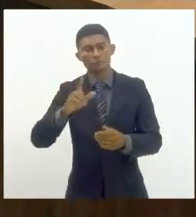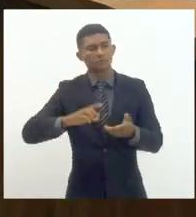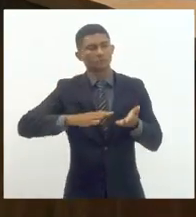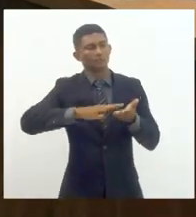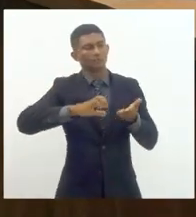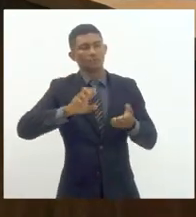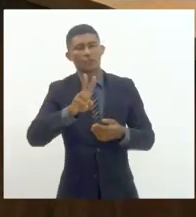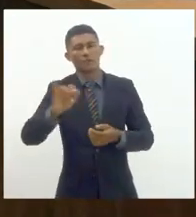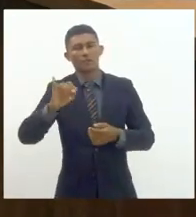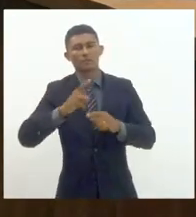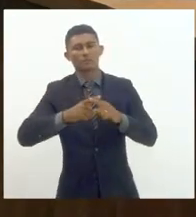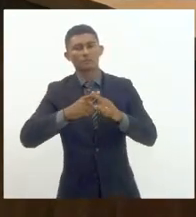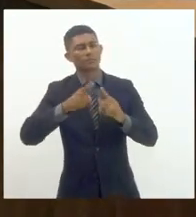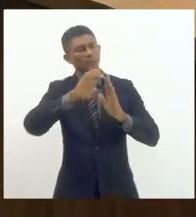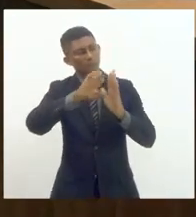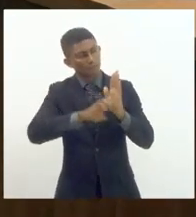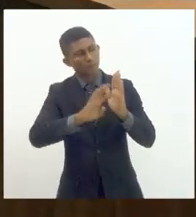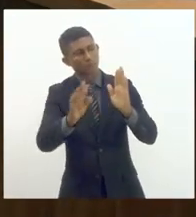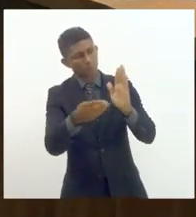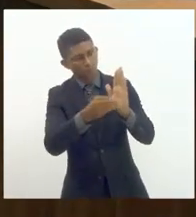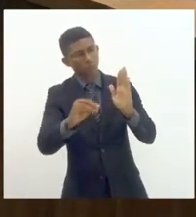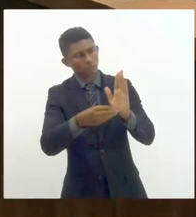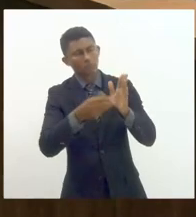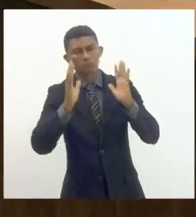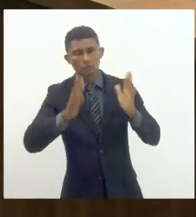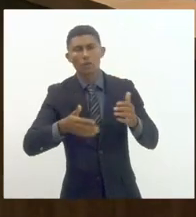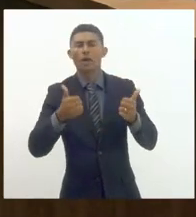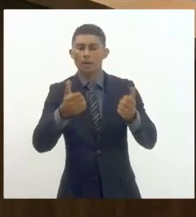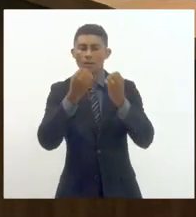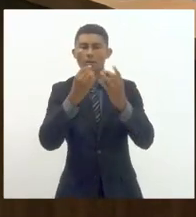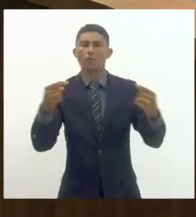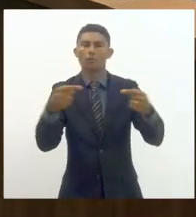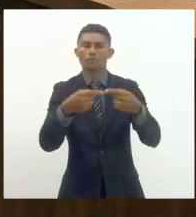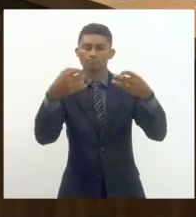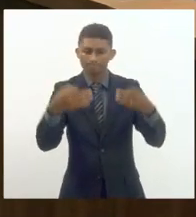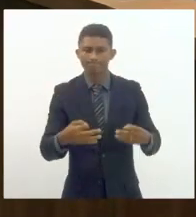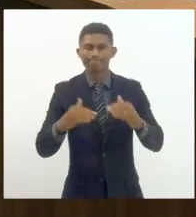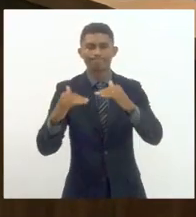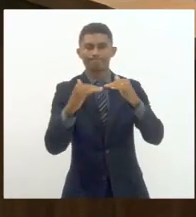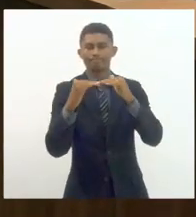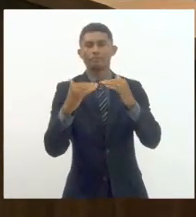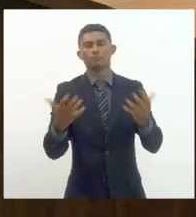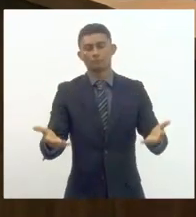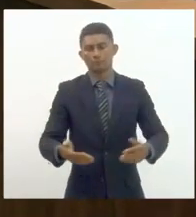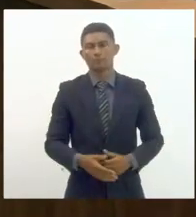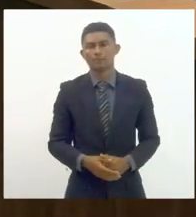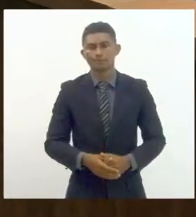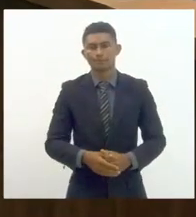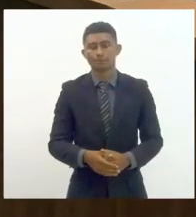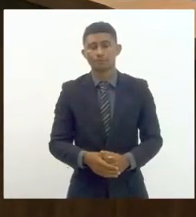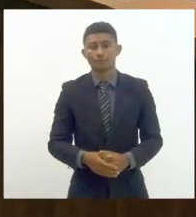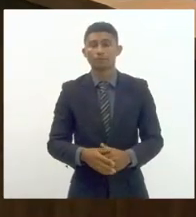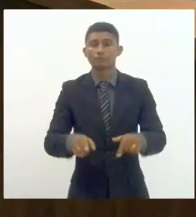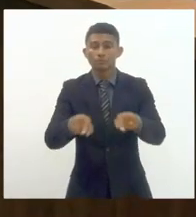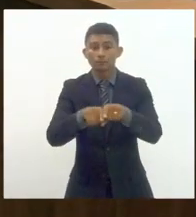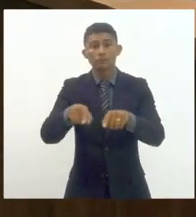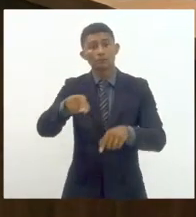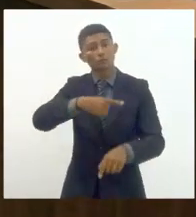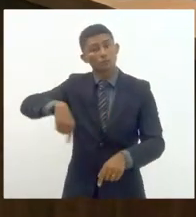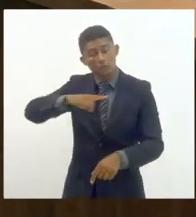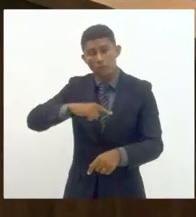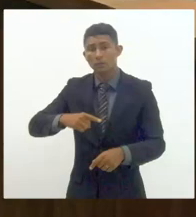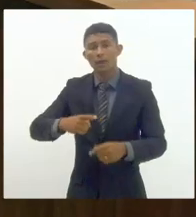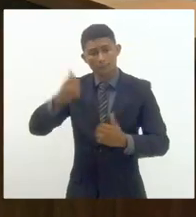gente conseguiu consolidar fazem sentido. E outra coisa, senhor presidente, nós somos